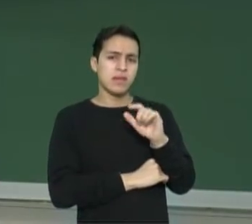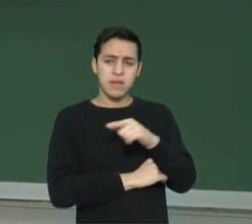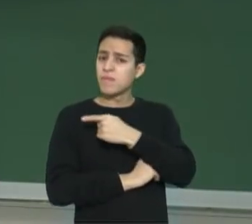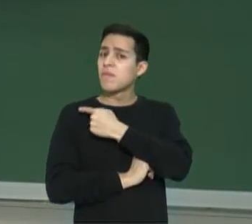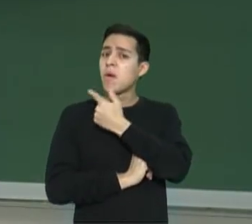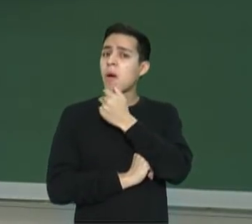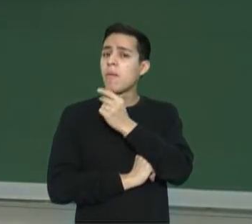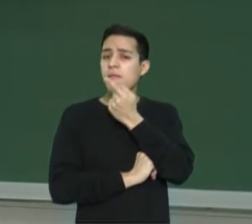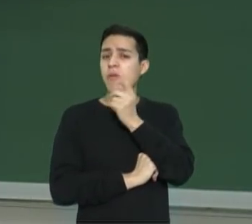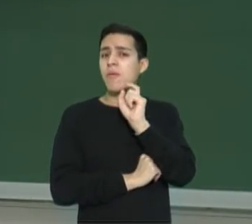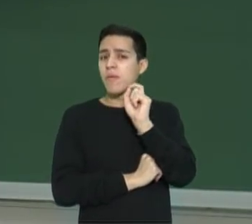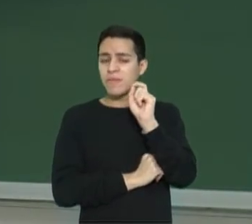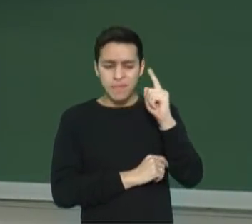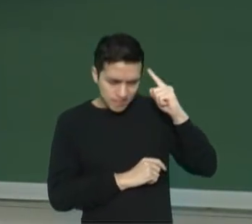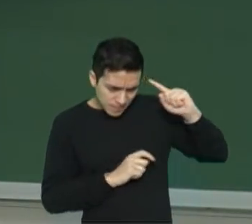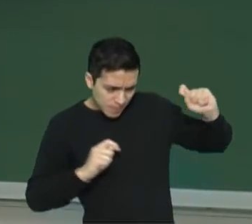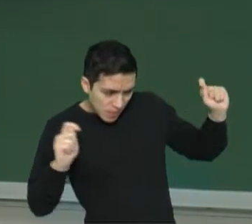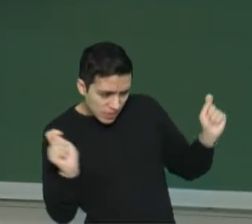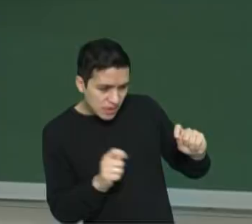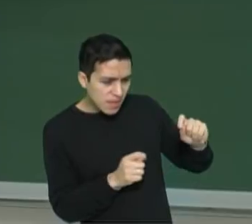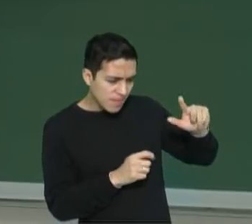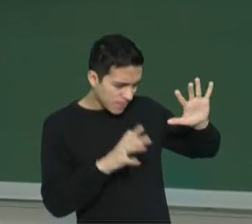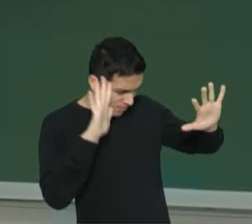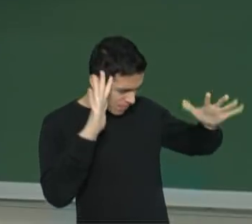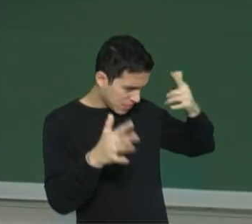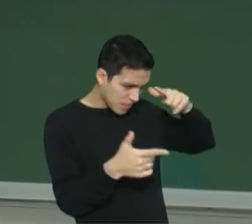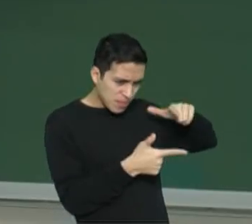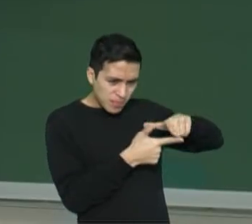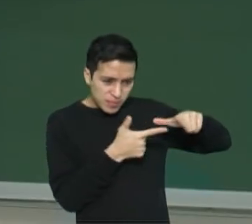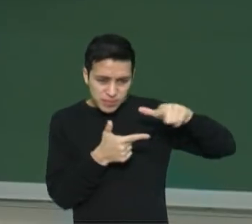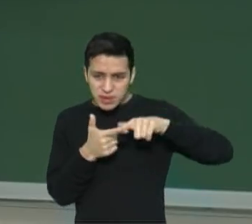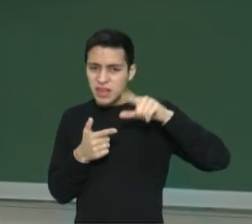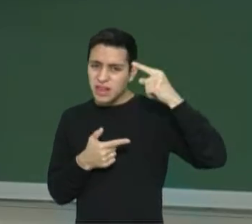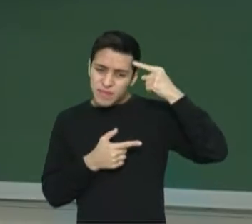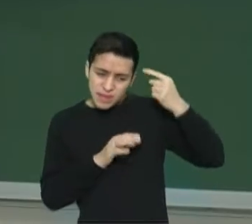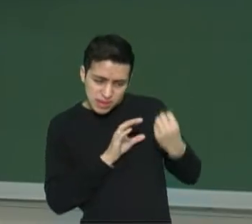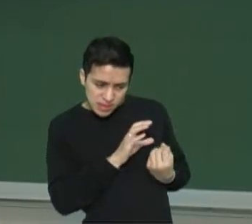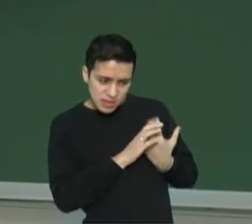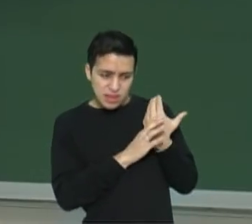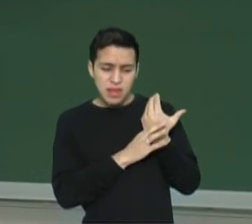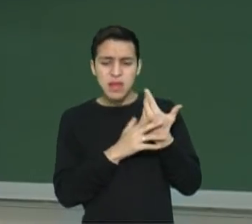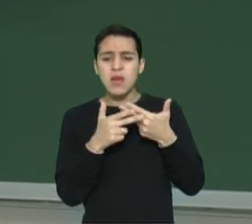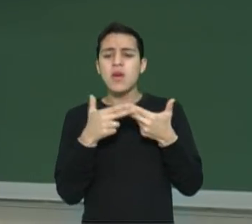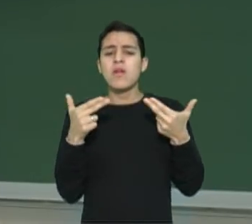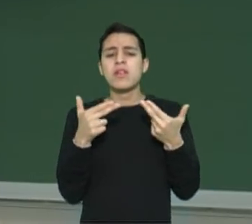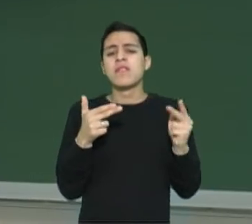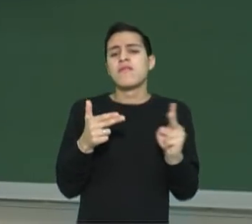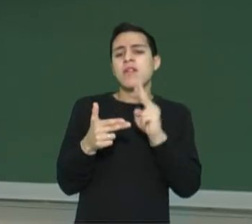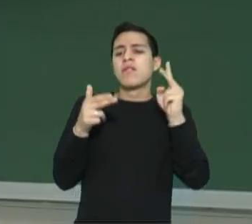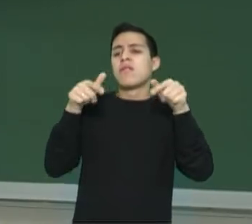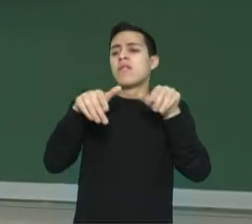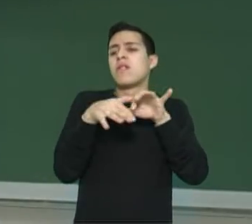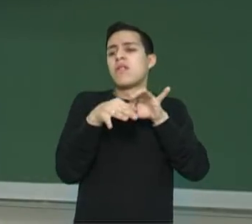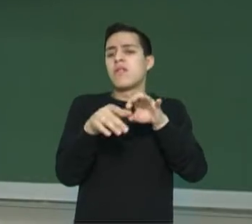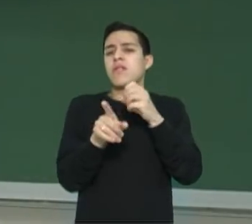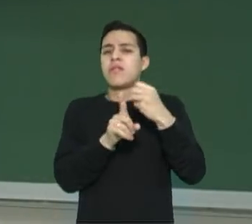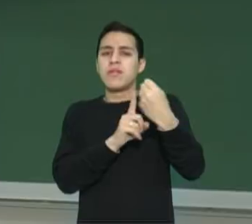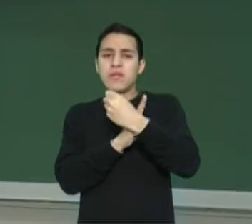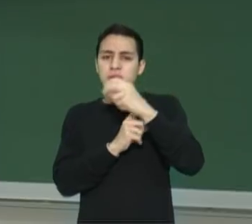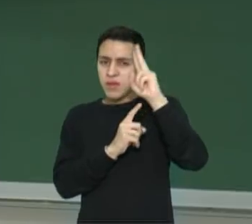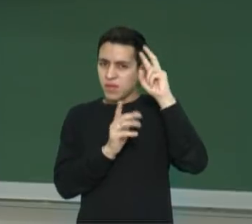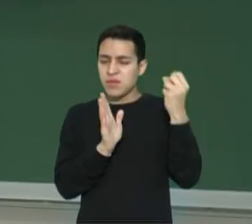Gardner? Potencial para resolver problemas e para criar aquilo que é valorizado em determinado contexto social e